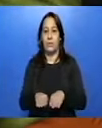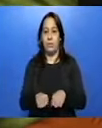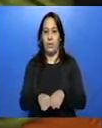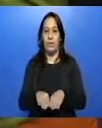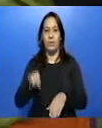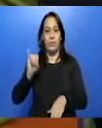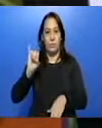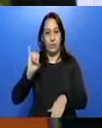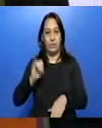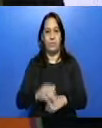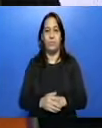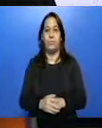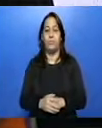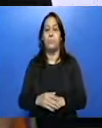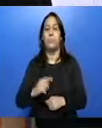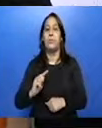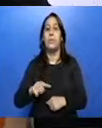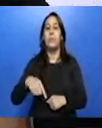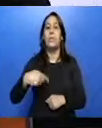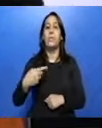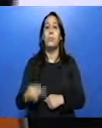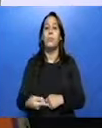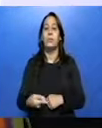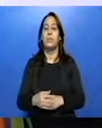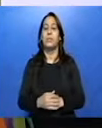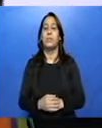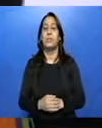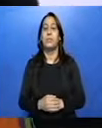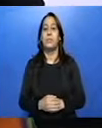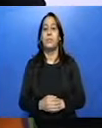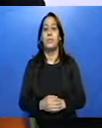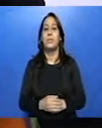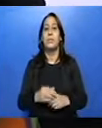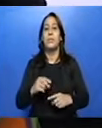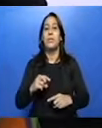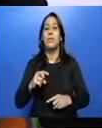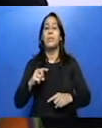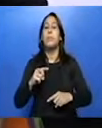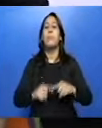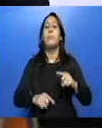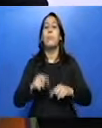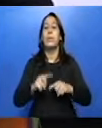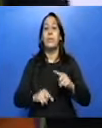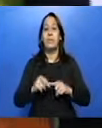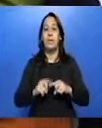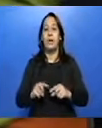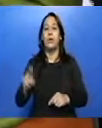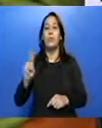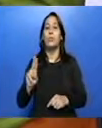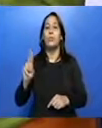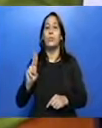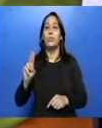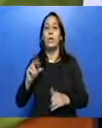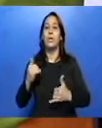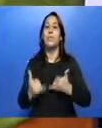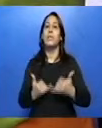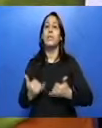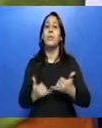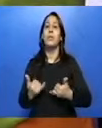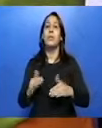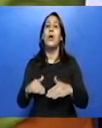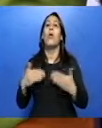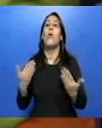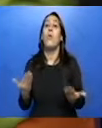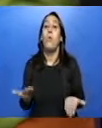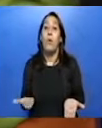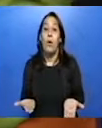Próxima item do nosso roteiro, material usado na brincadeira. Qual que é o material que a gente usa